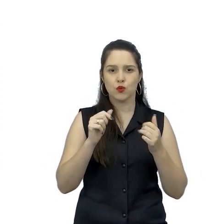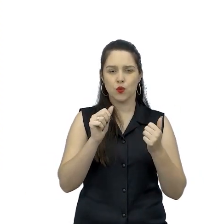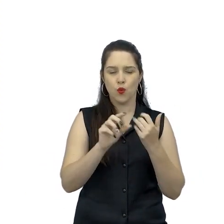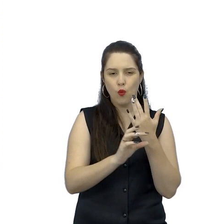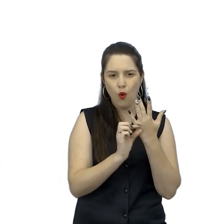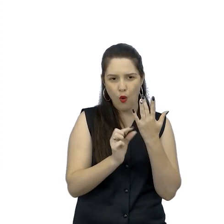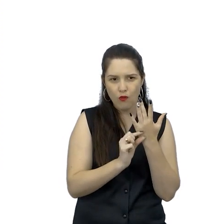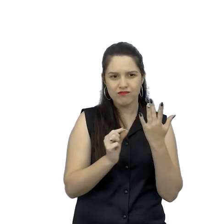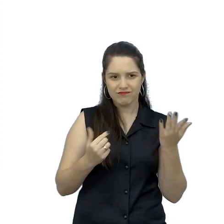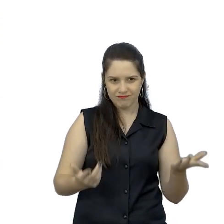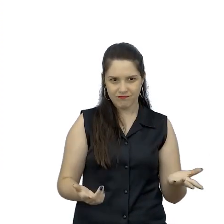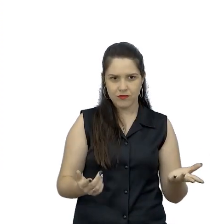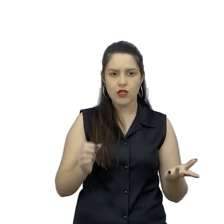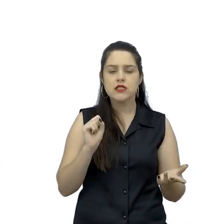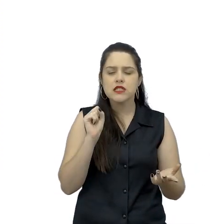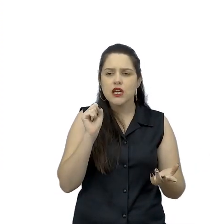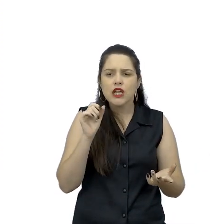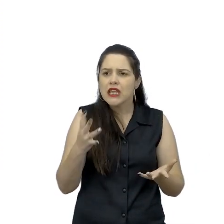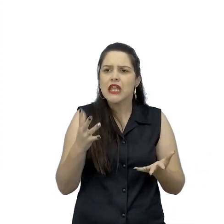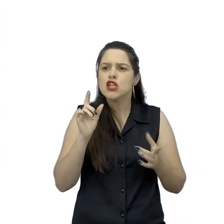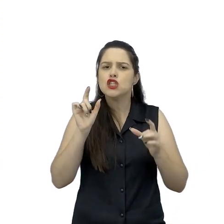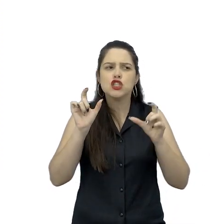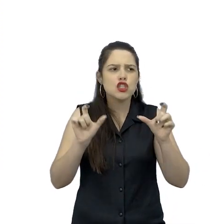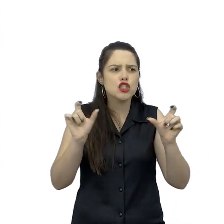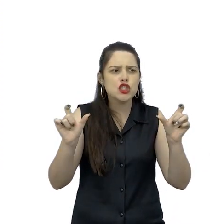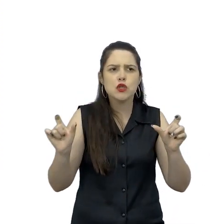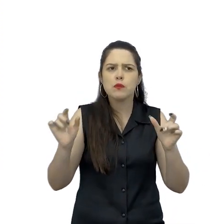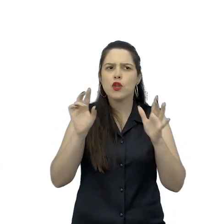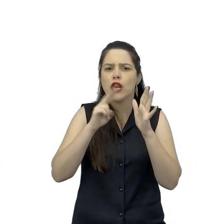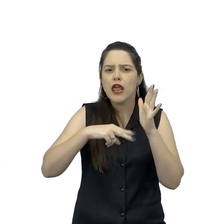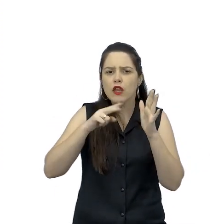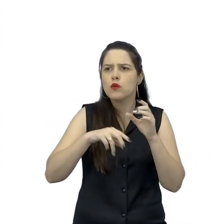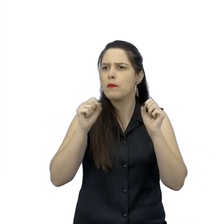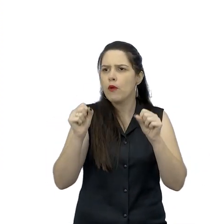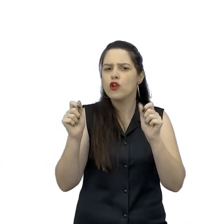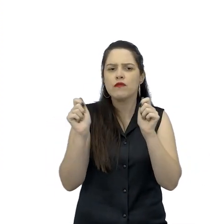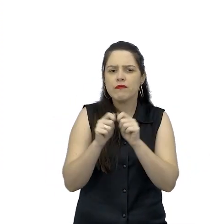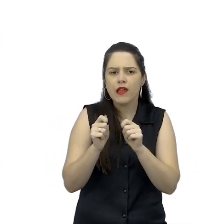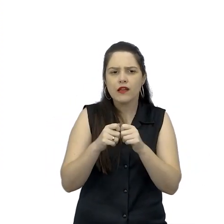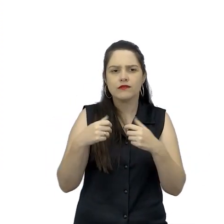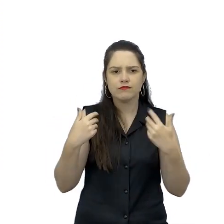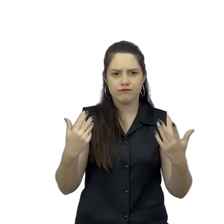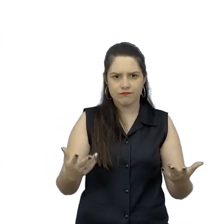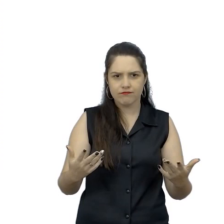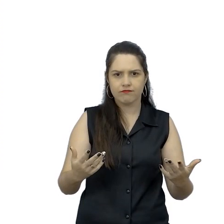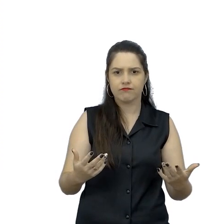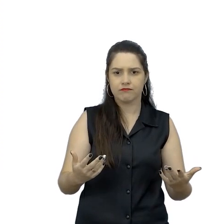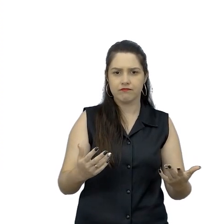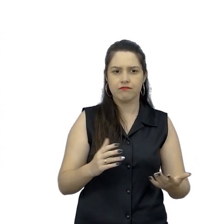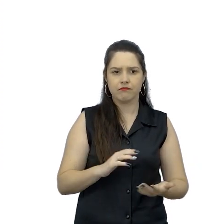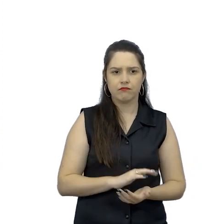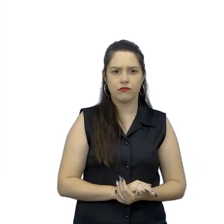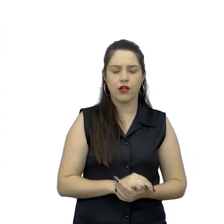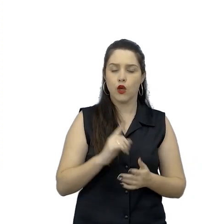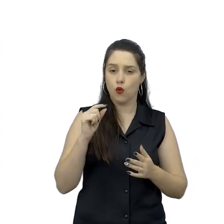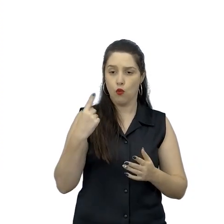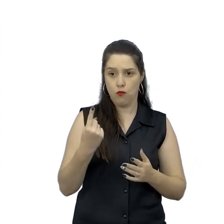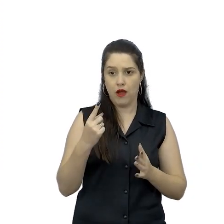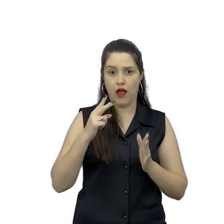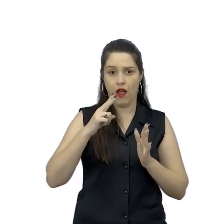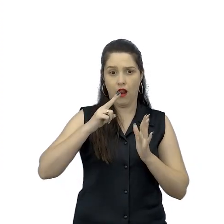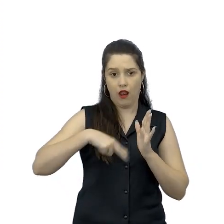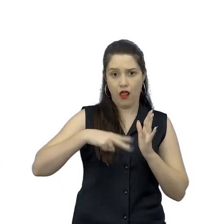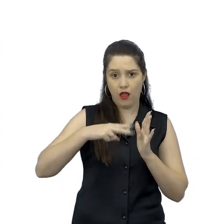professor, que tipo de leitura a gente pode fazer desse texto? Leitura silenciosa? Uma